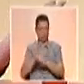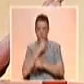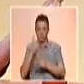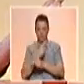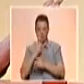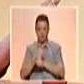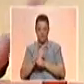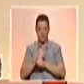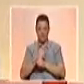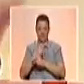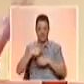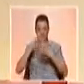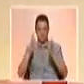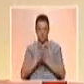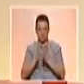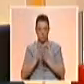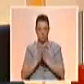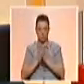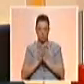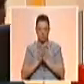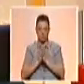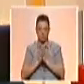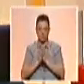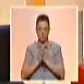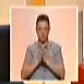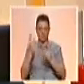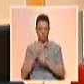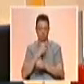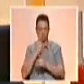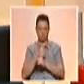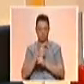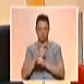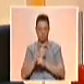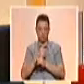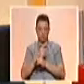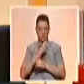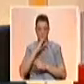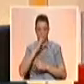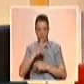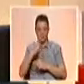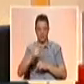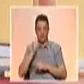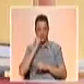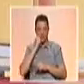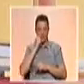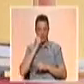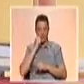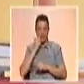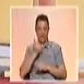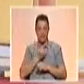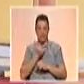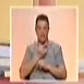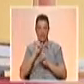também. Portanto, haveria aí todo um leque panóplia. De uma panóplia de organismos. Quem são as entidades que têm que se